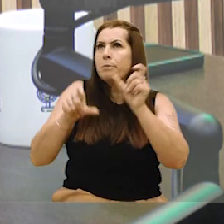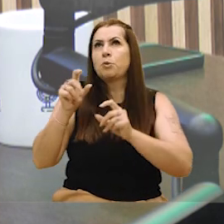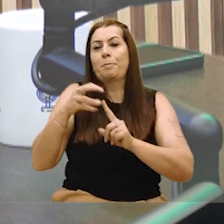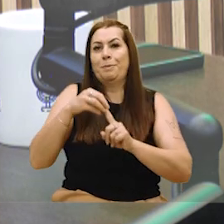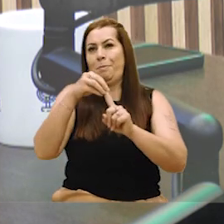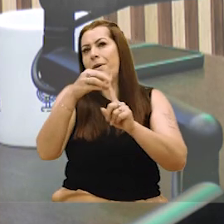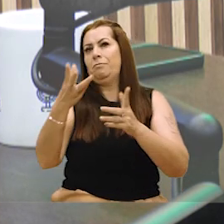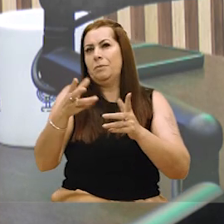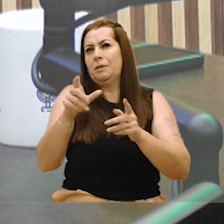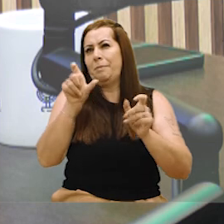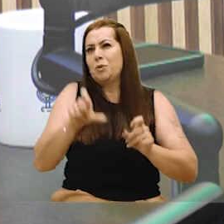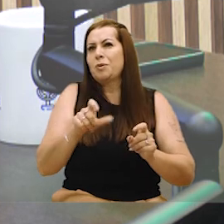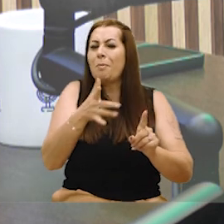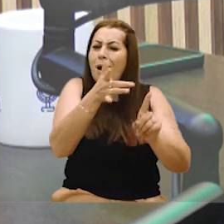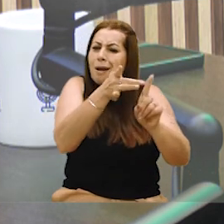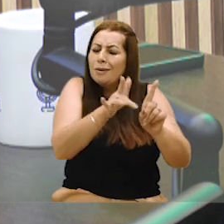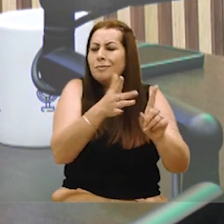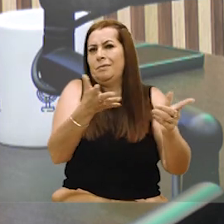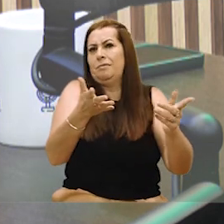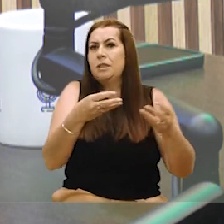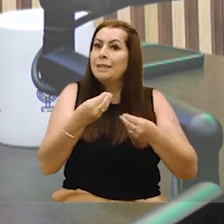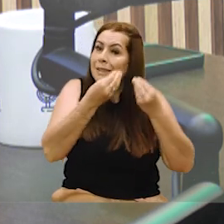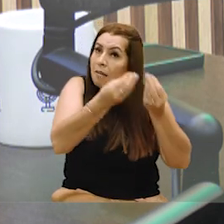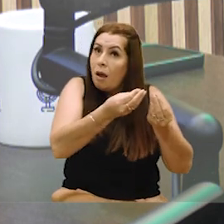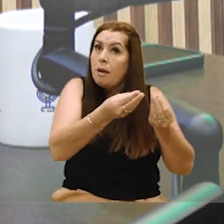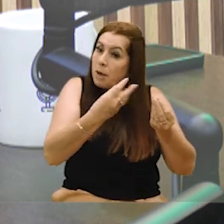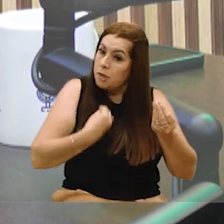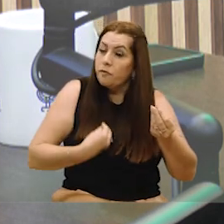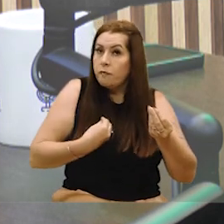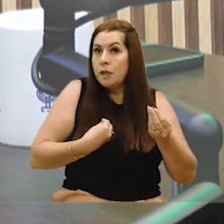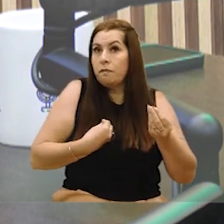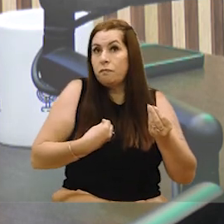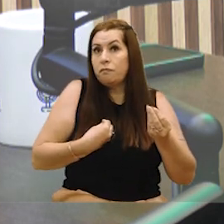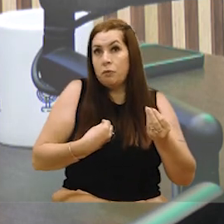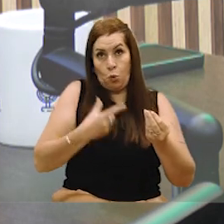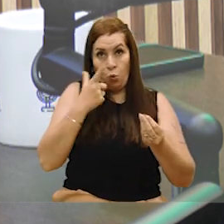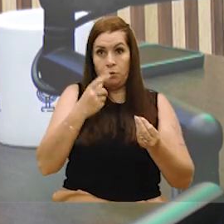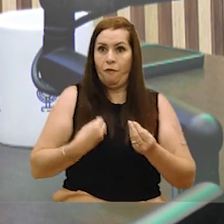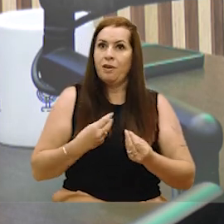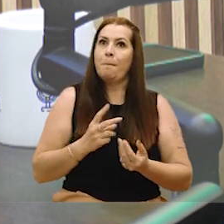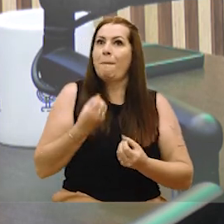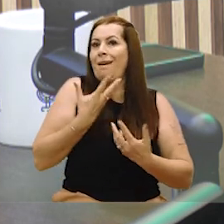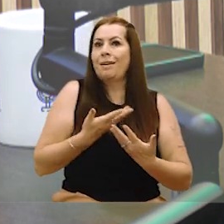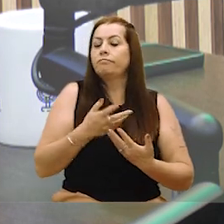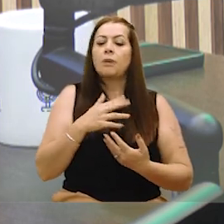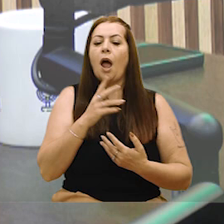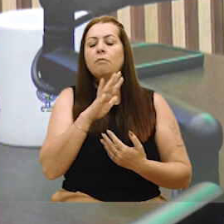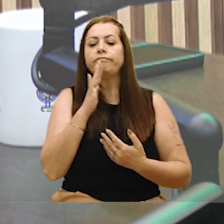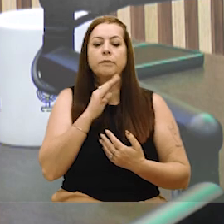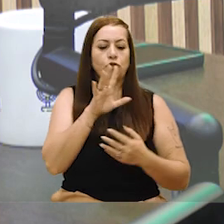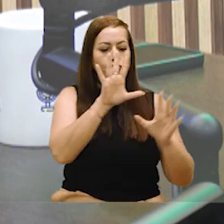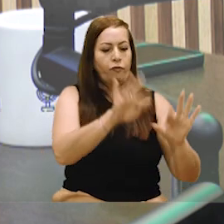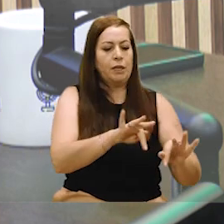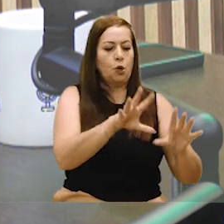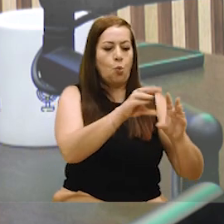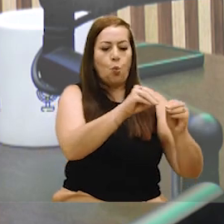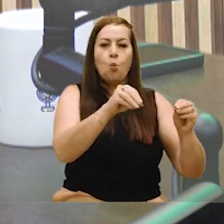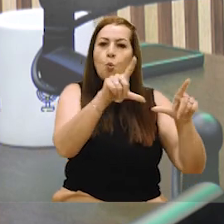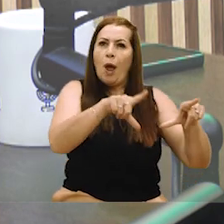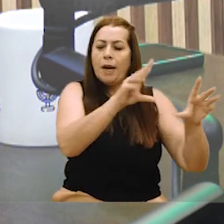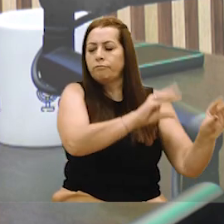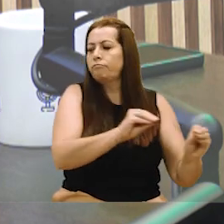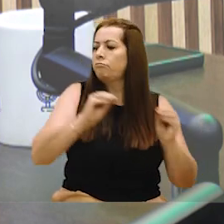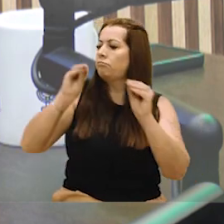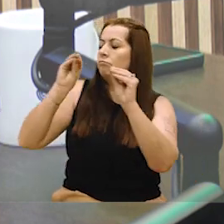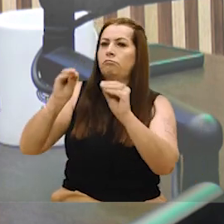pessoas, principalmente as pessoas vulneráveis, condições que elas vivam e sobrevivam. Né? Não é dizer assim, vamos tirar desses lugares que as pessoas